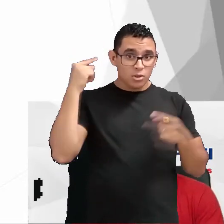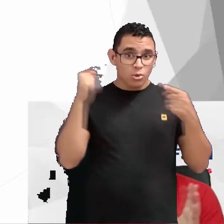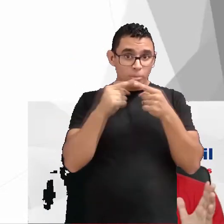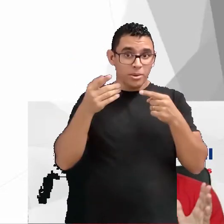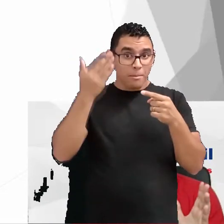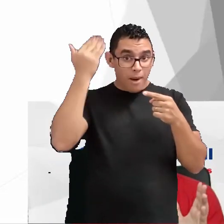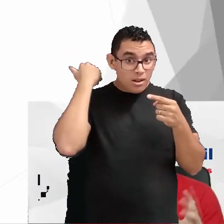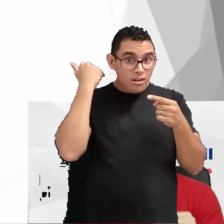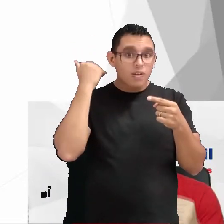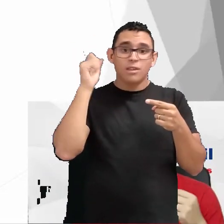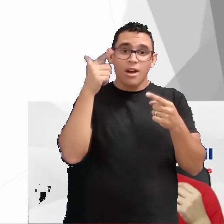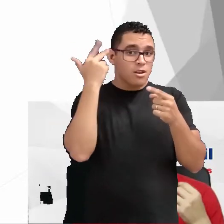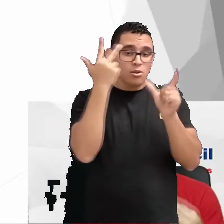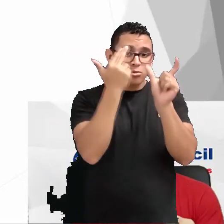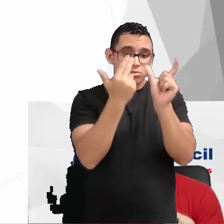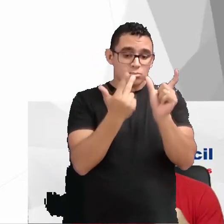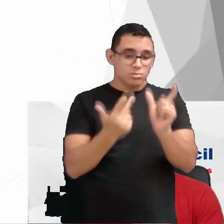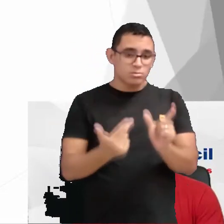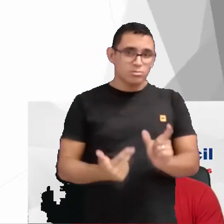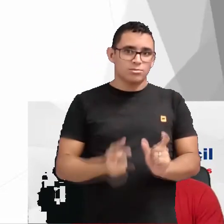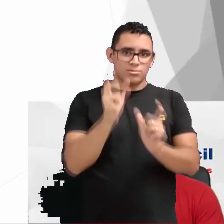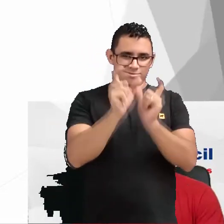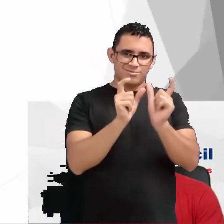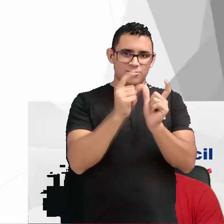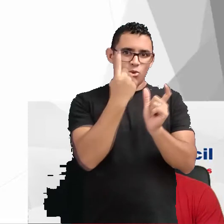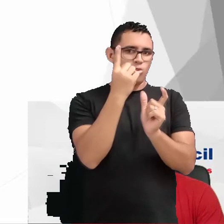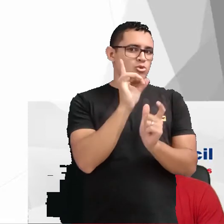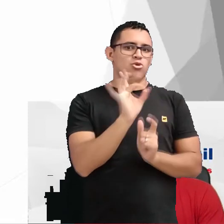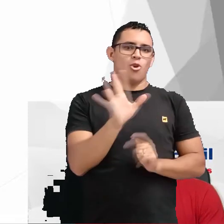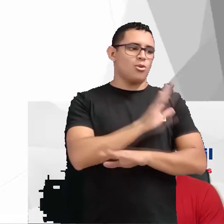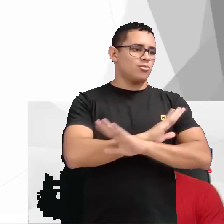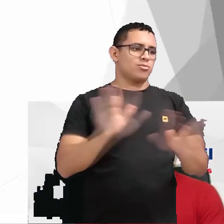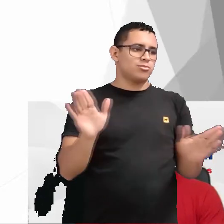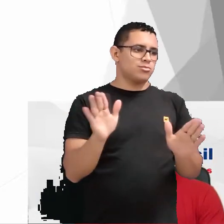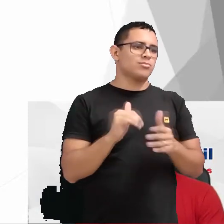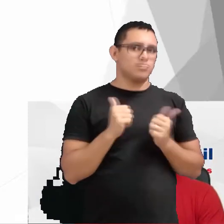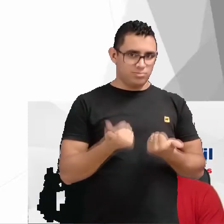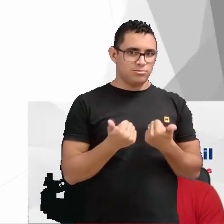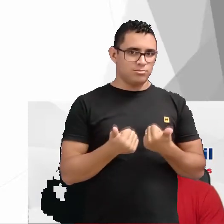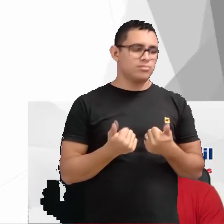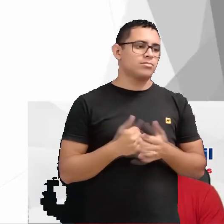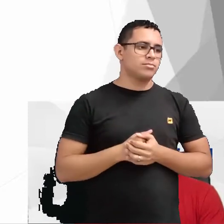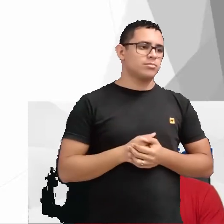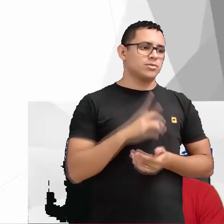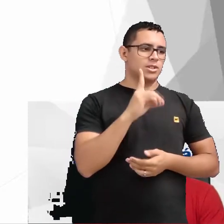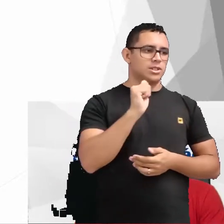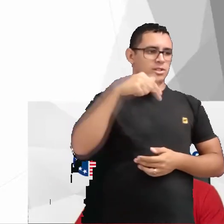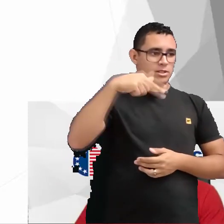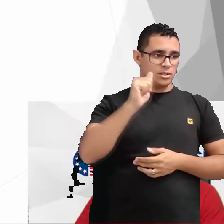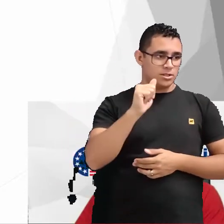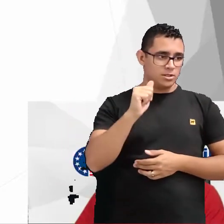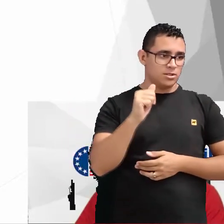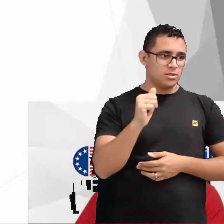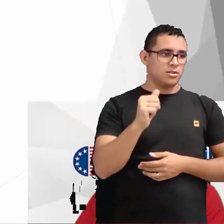é tudo igual, ok? I wrote my first email 10 years ago. Now, Dana a